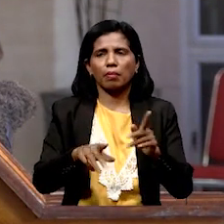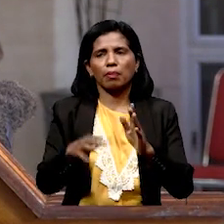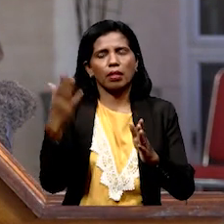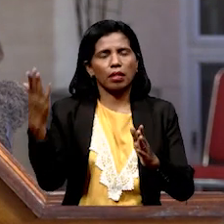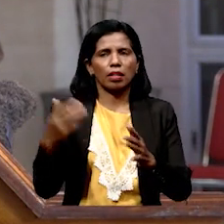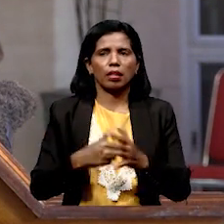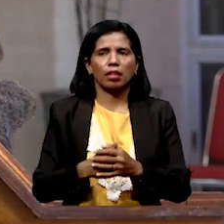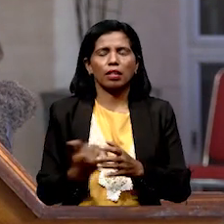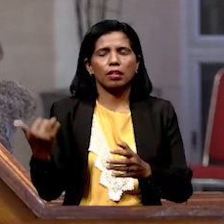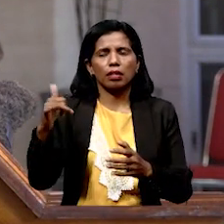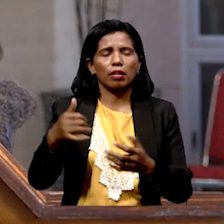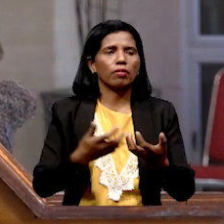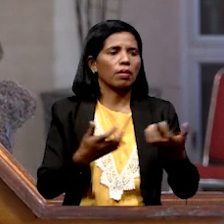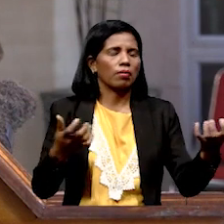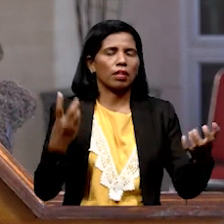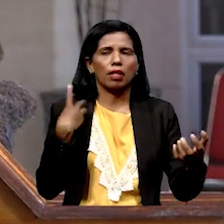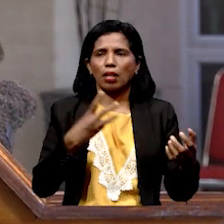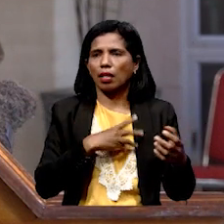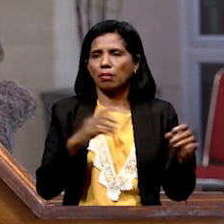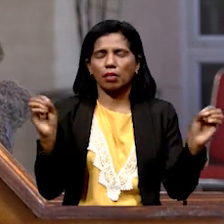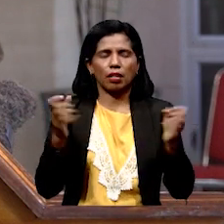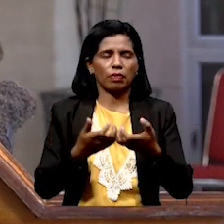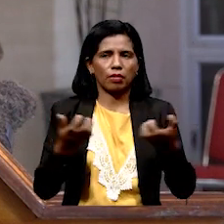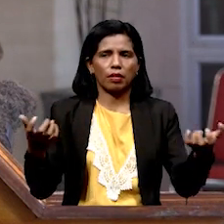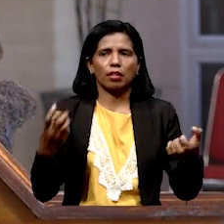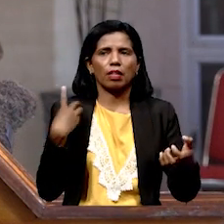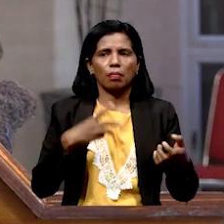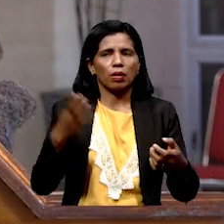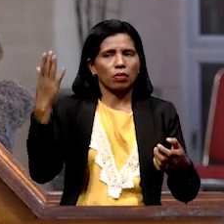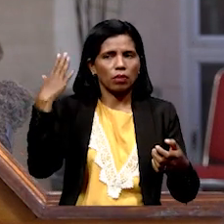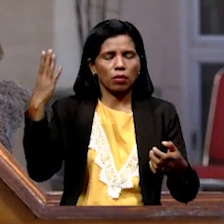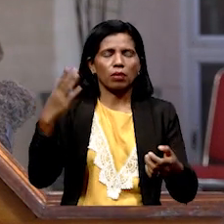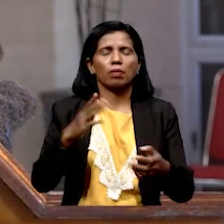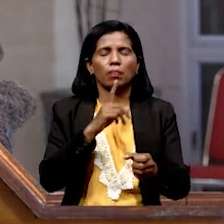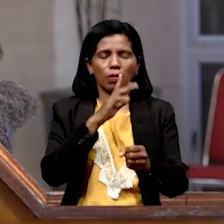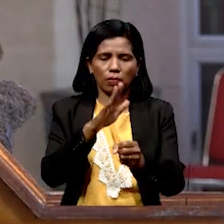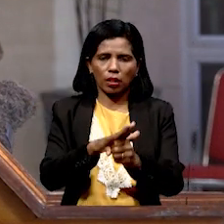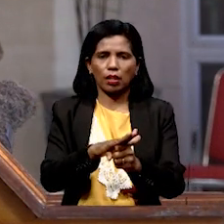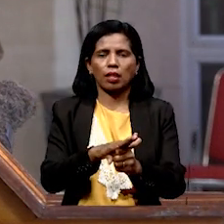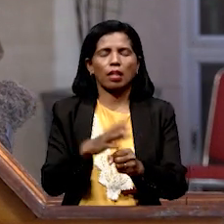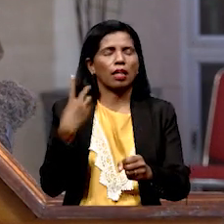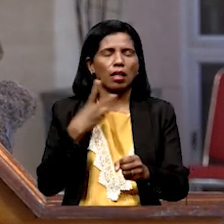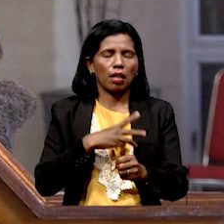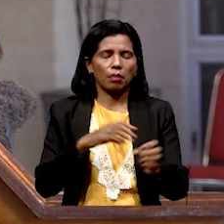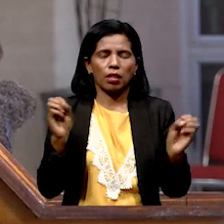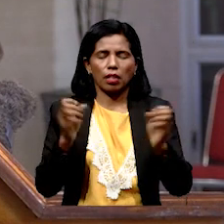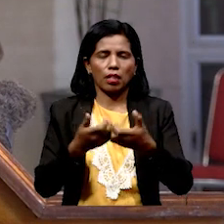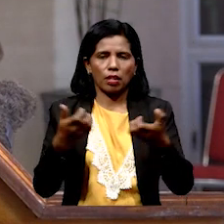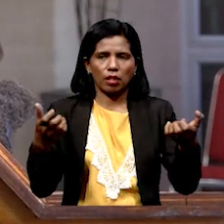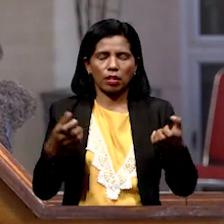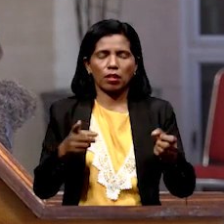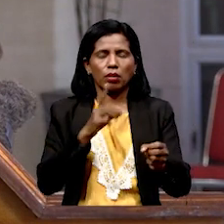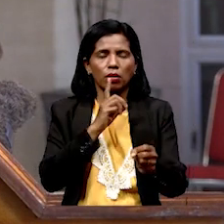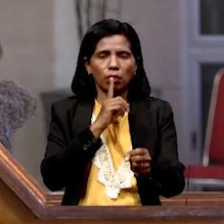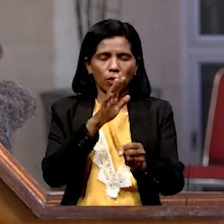toi sirne fai mal lafa ami nungka fai mal ami ulu kuzura ona kompromite ona kata zura ora ho isi